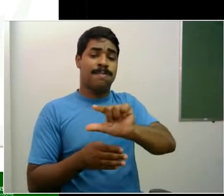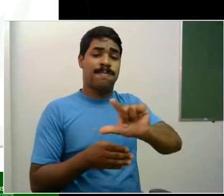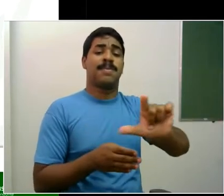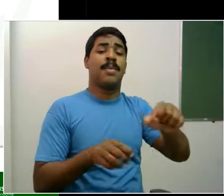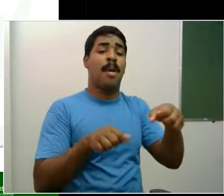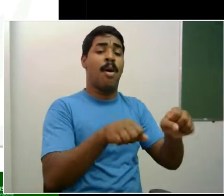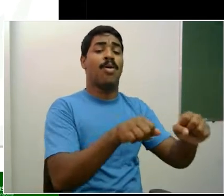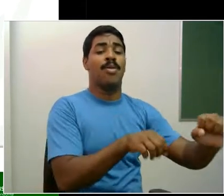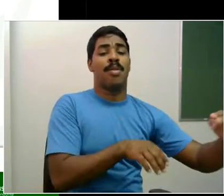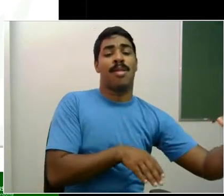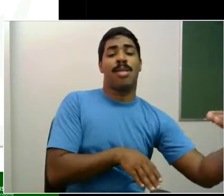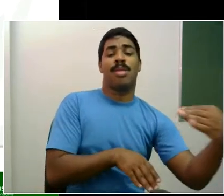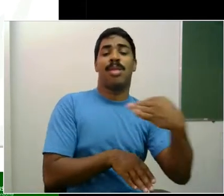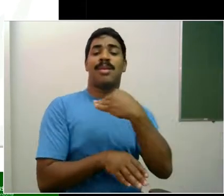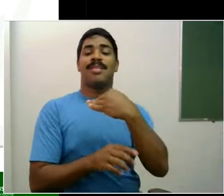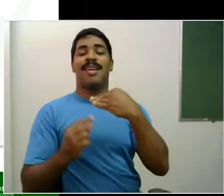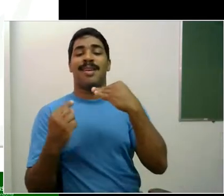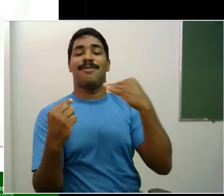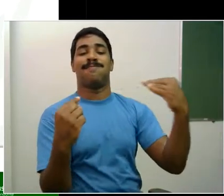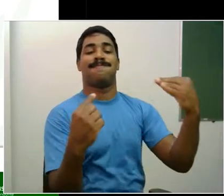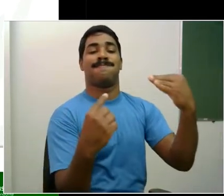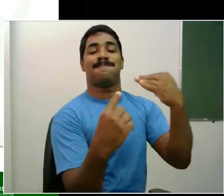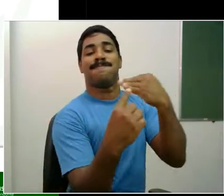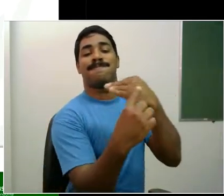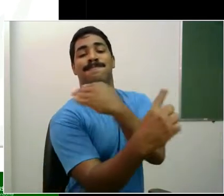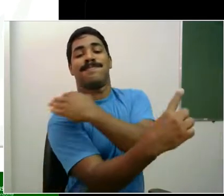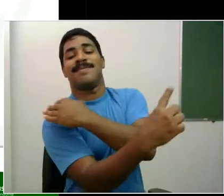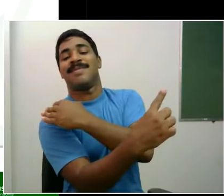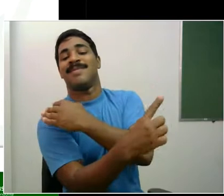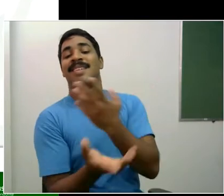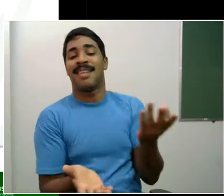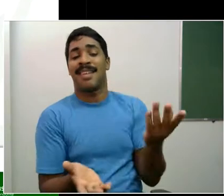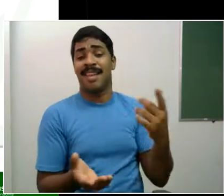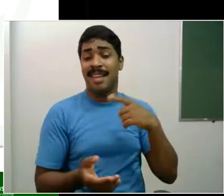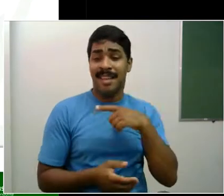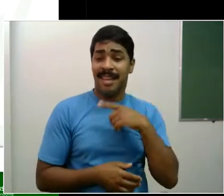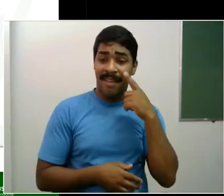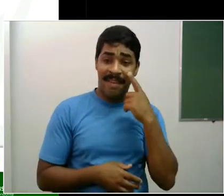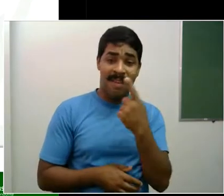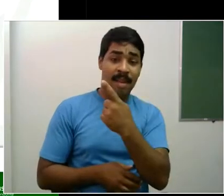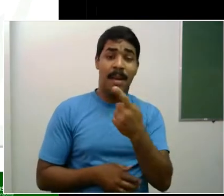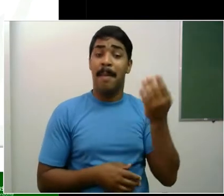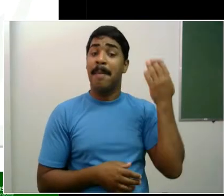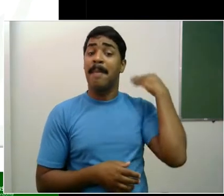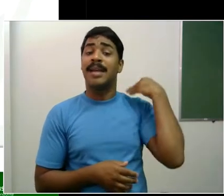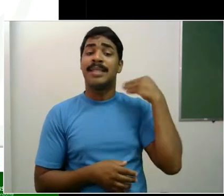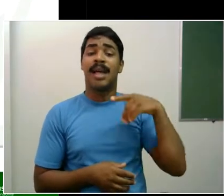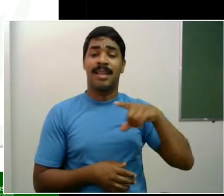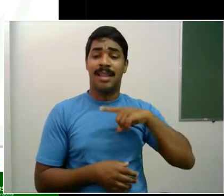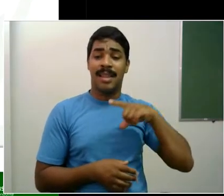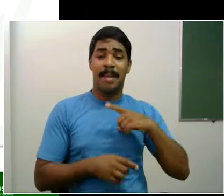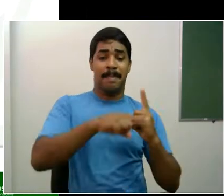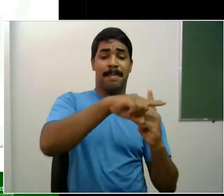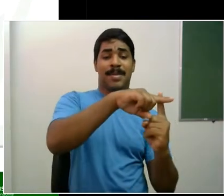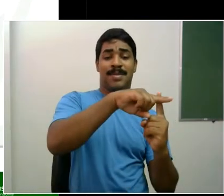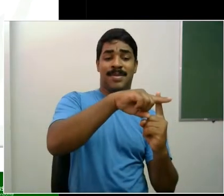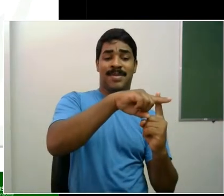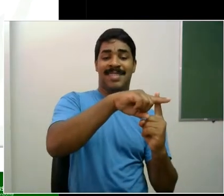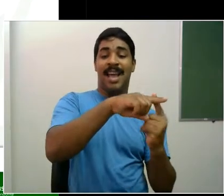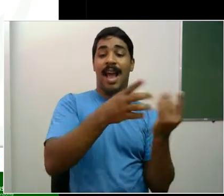antes lá a velocidade ele era positiva, estava marcando aqui 30 km por hora positiva, agora é negativo. Por quê?